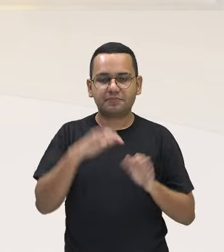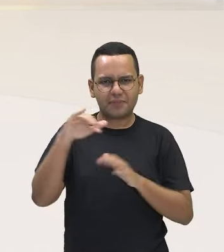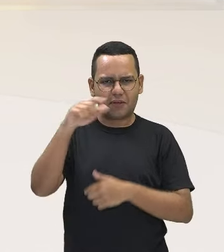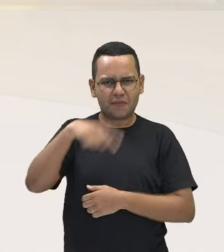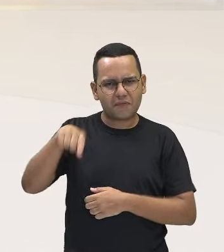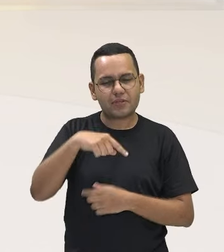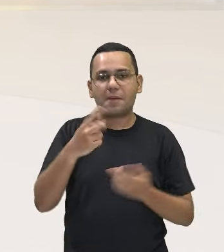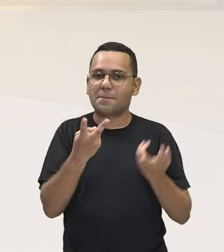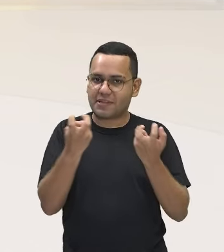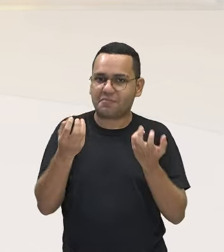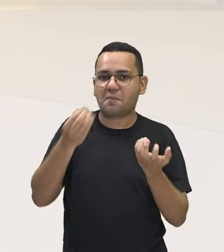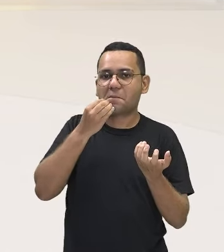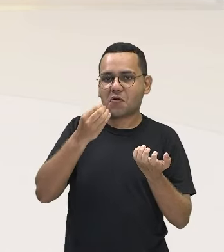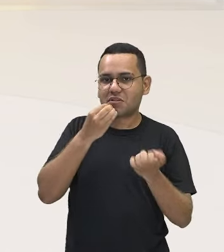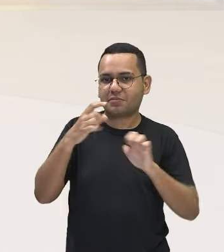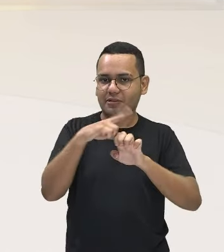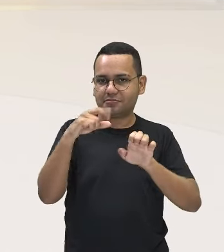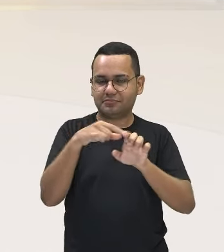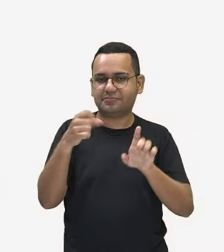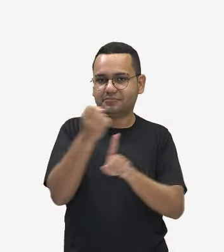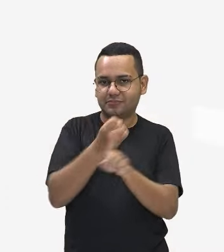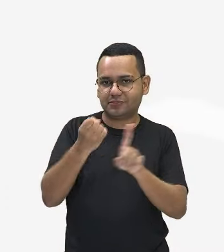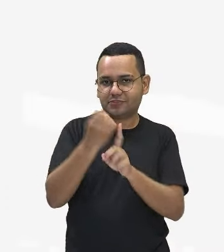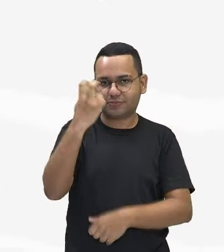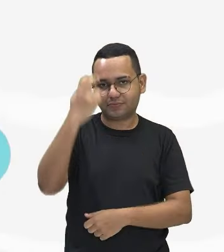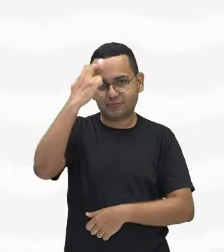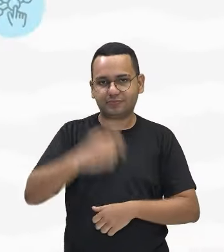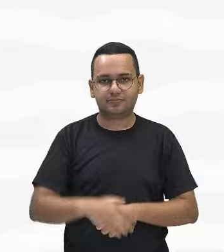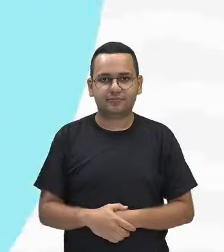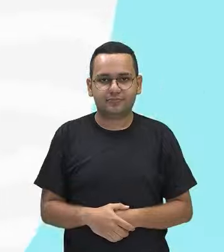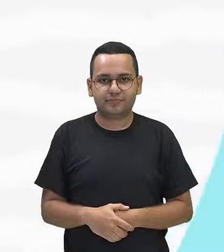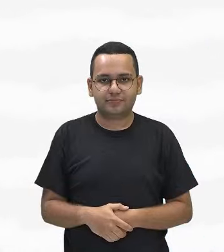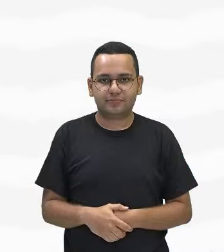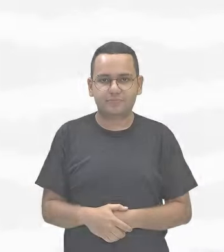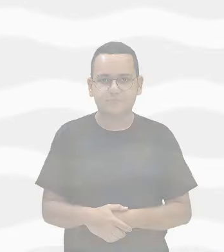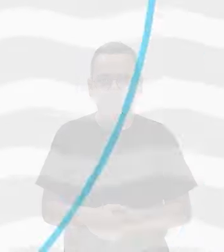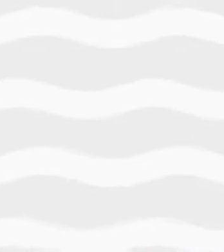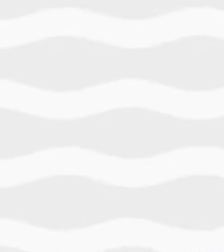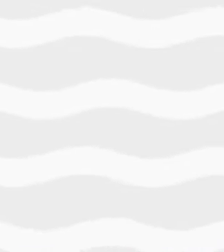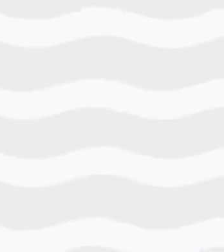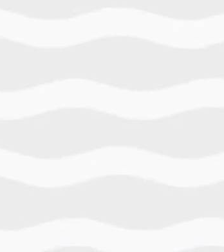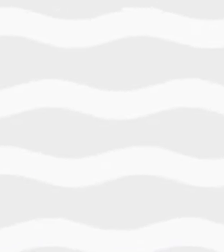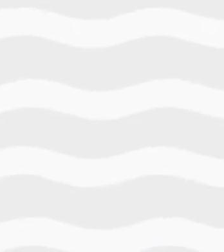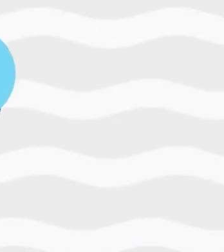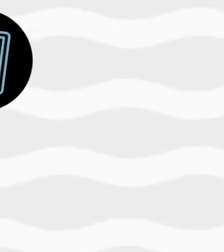possibilidades do empreendedorismo sociocultural.